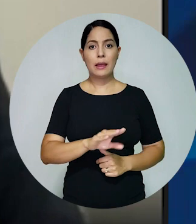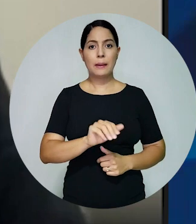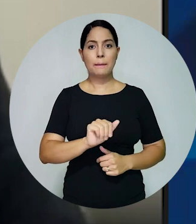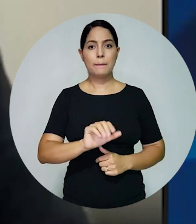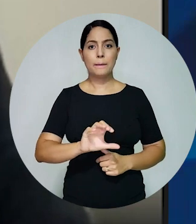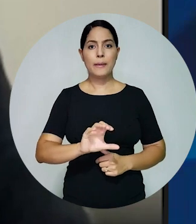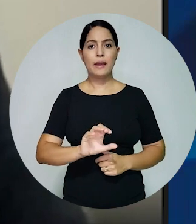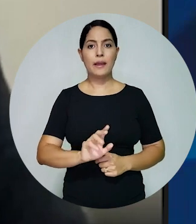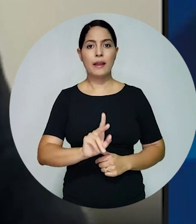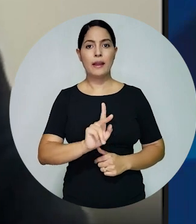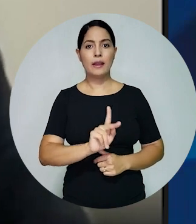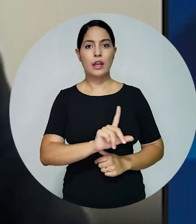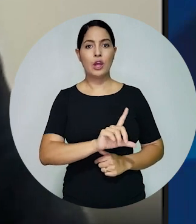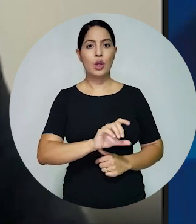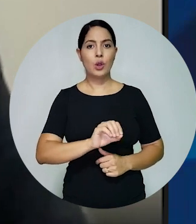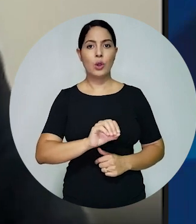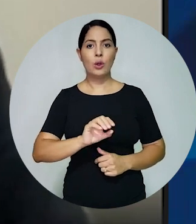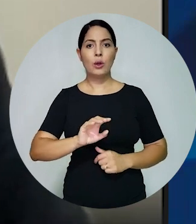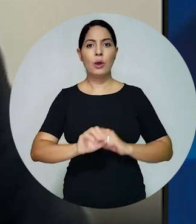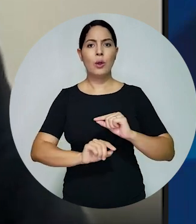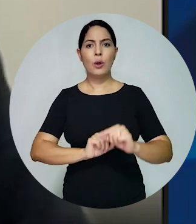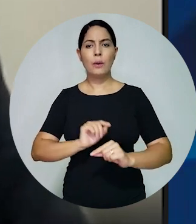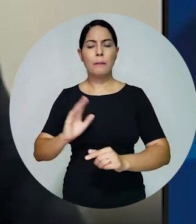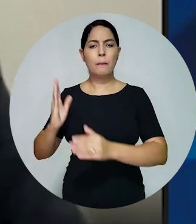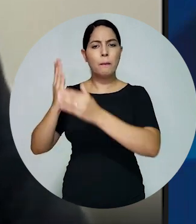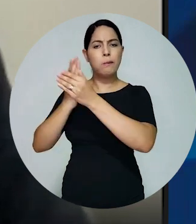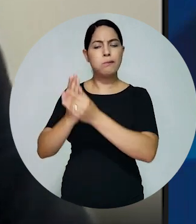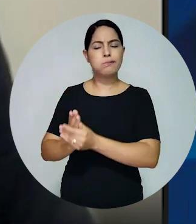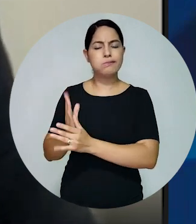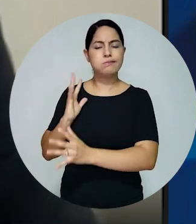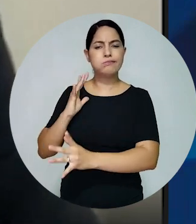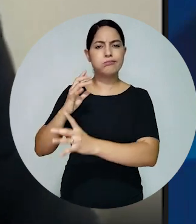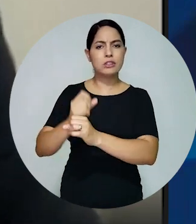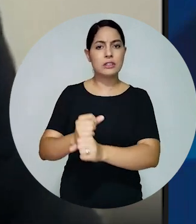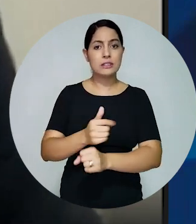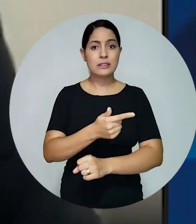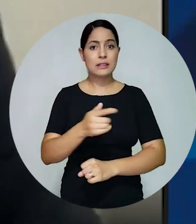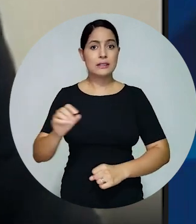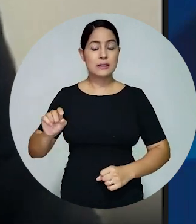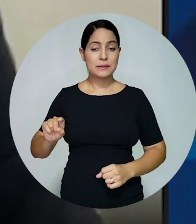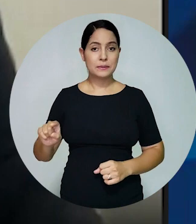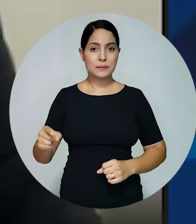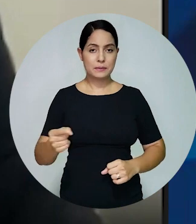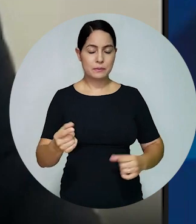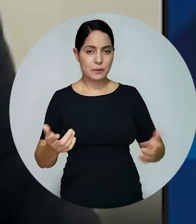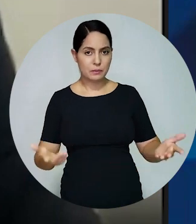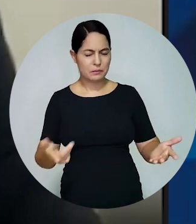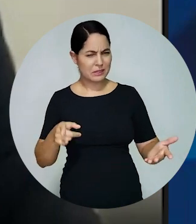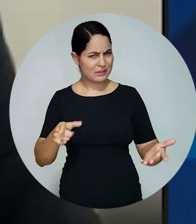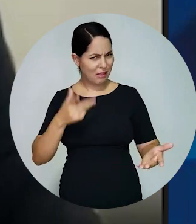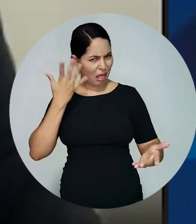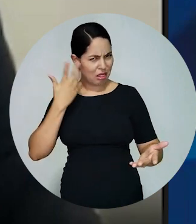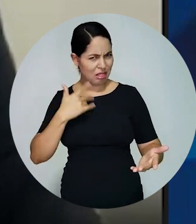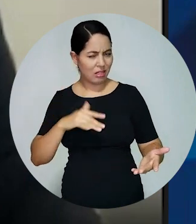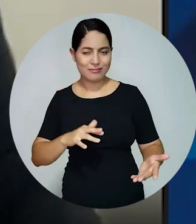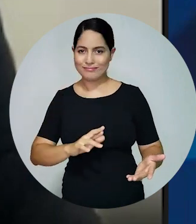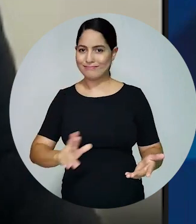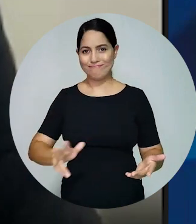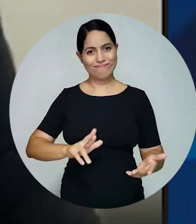de 77 milhões de processos. E isso não é normal, isso não é uma situação que possa ser